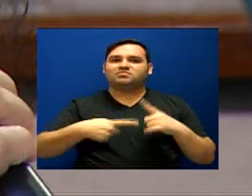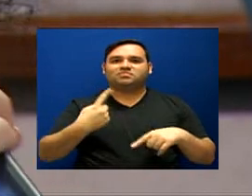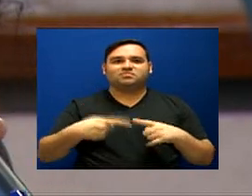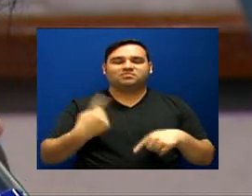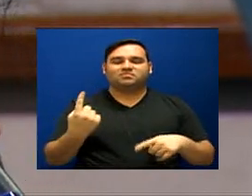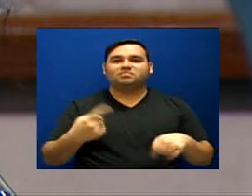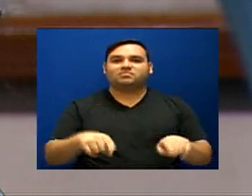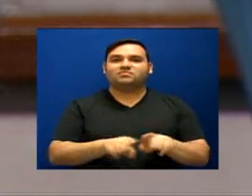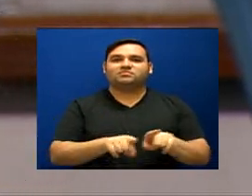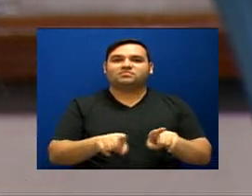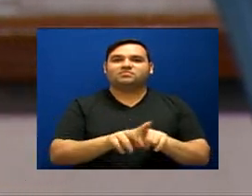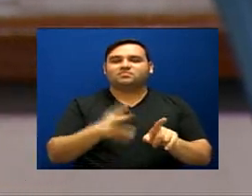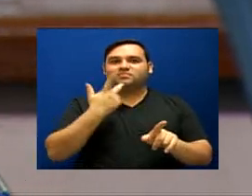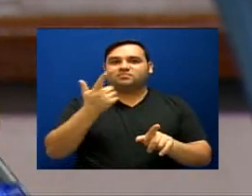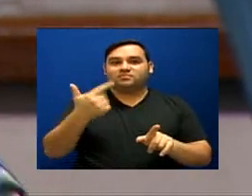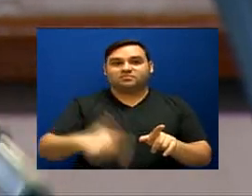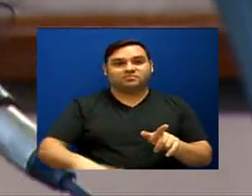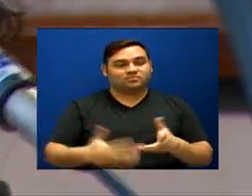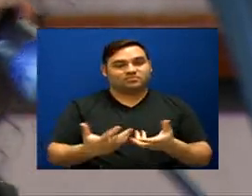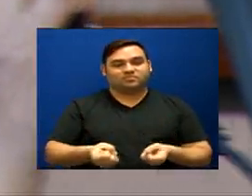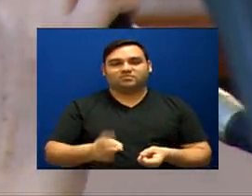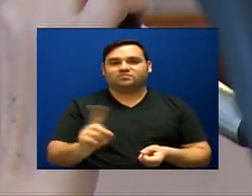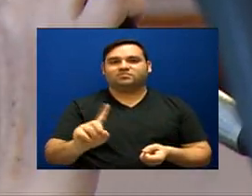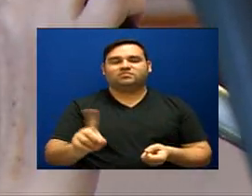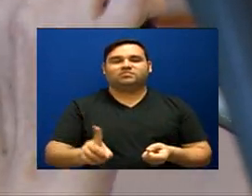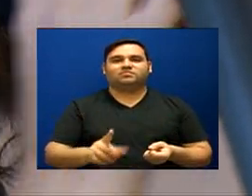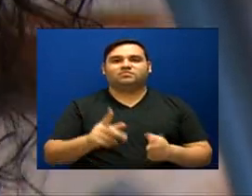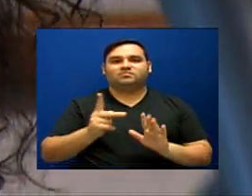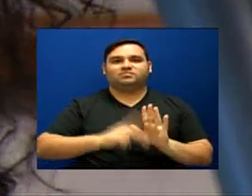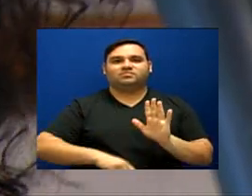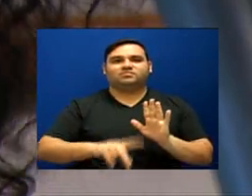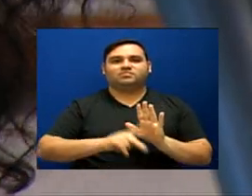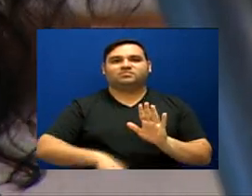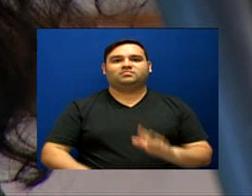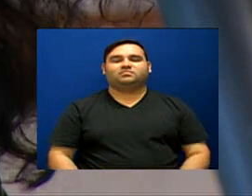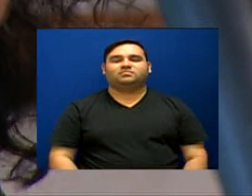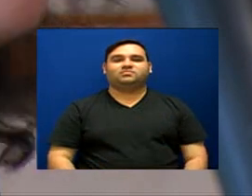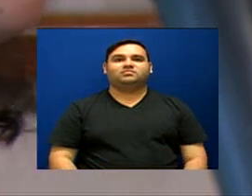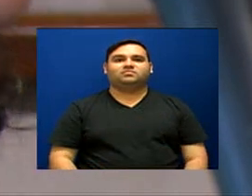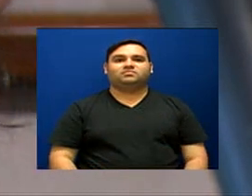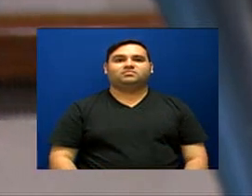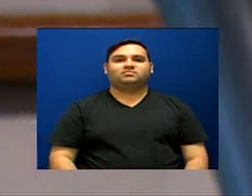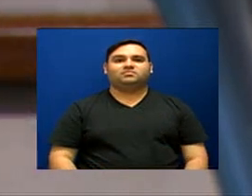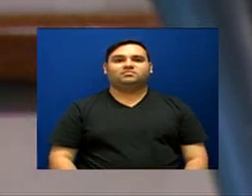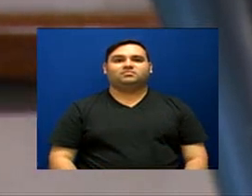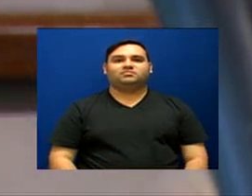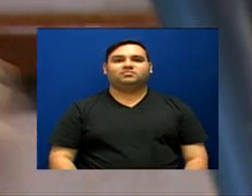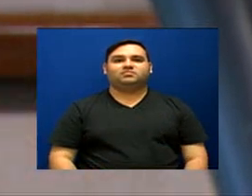fundamento, e eu reafirmo não. No projeto.